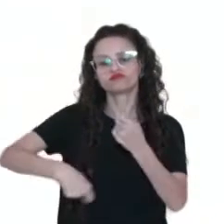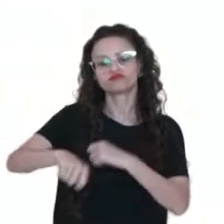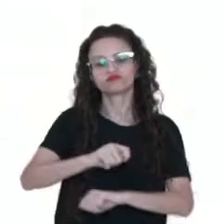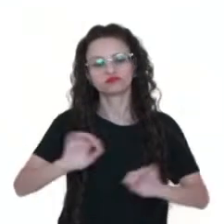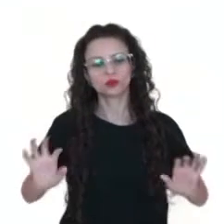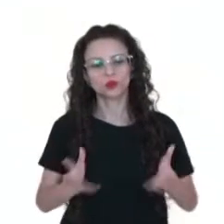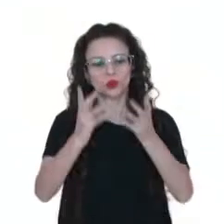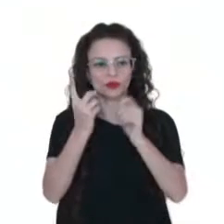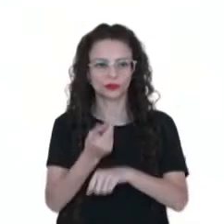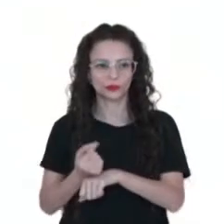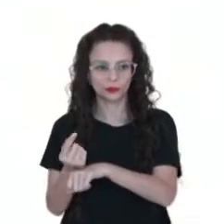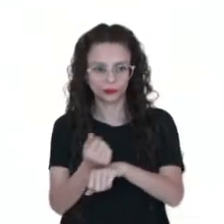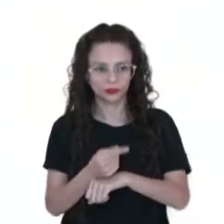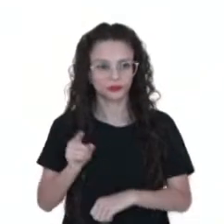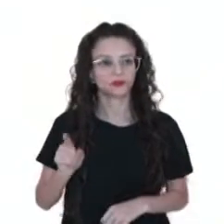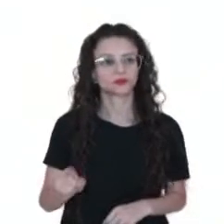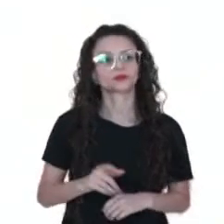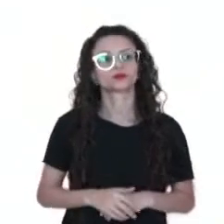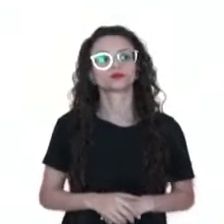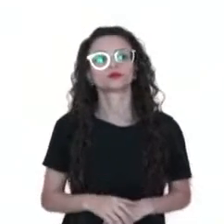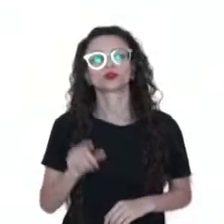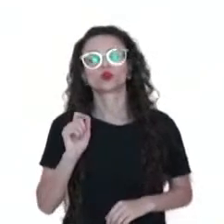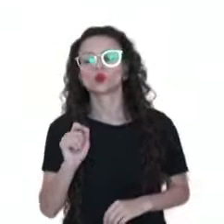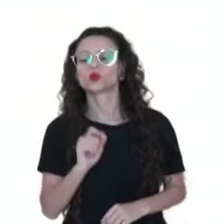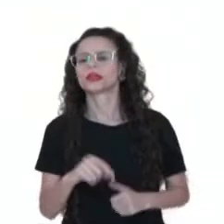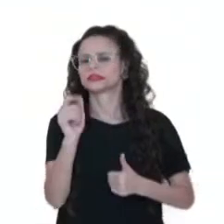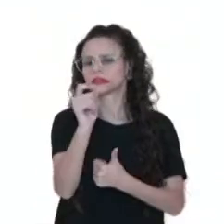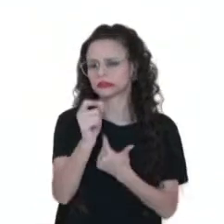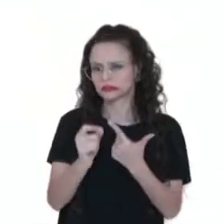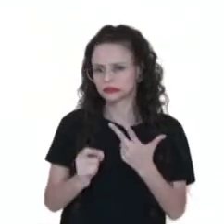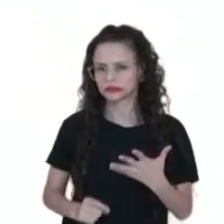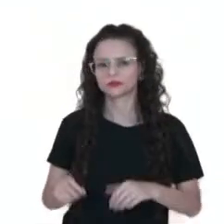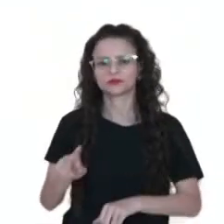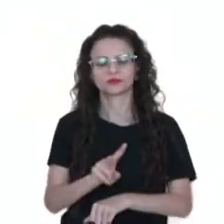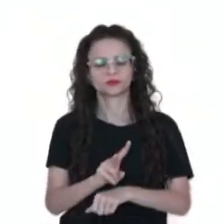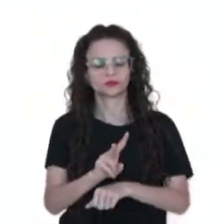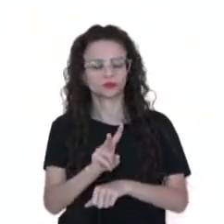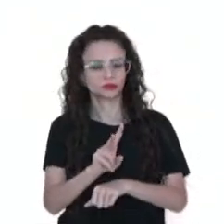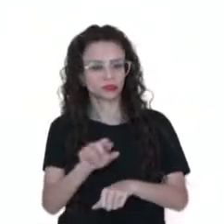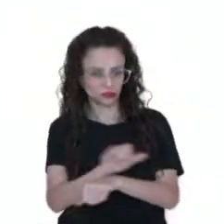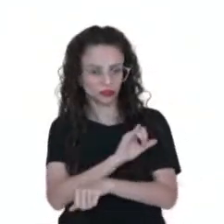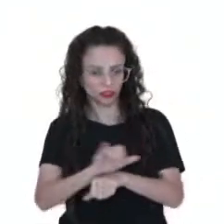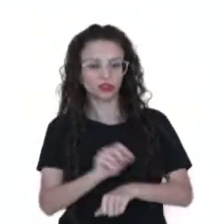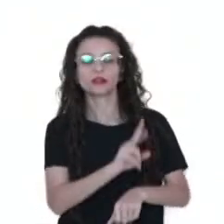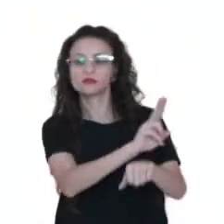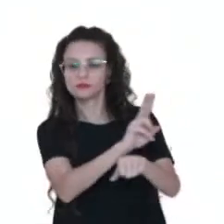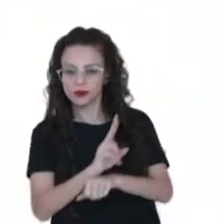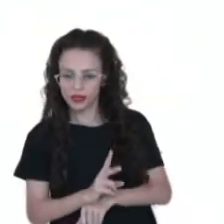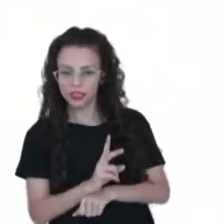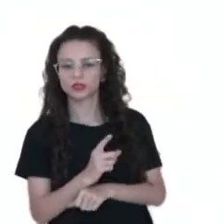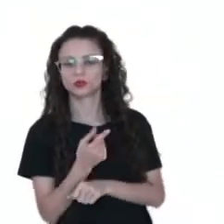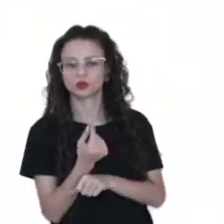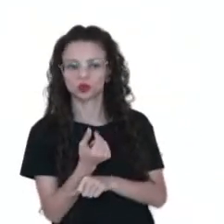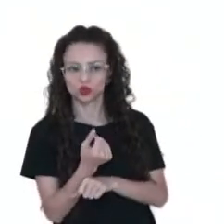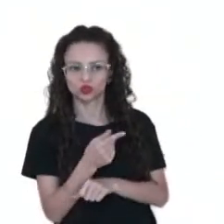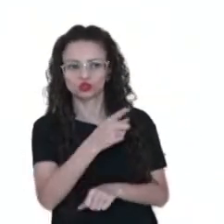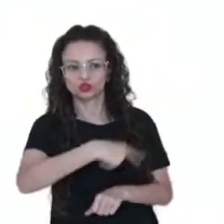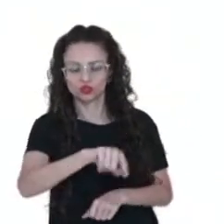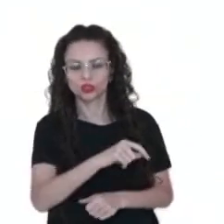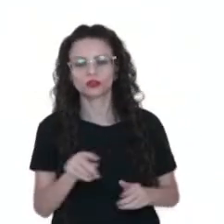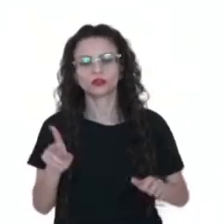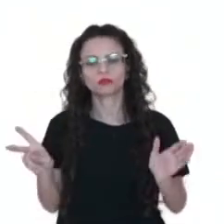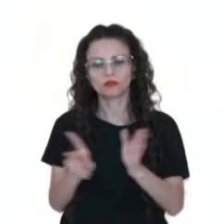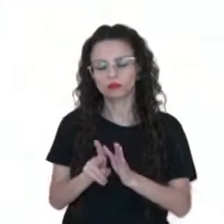economicamente a região, tomando as seguintes medidas: empréstimos aos senhores de engenho luso-brasileiros para as